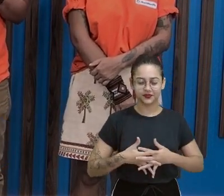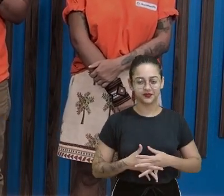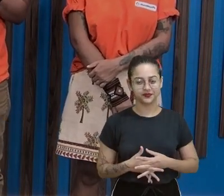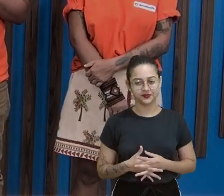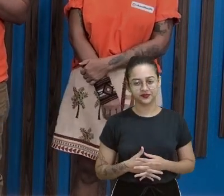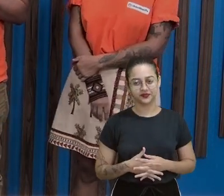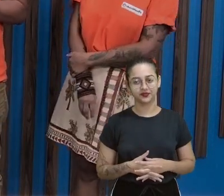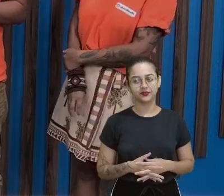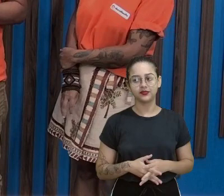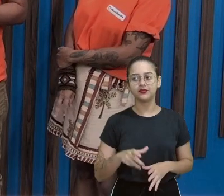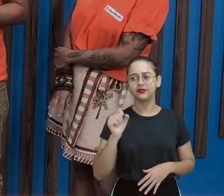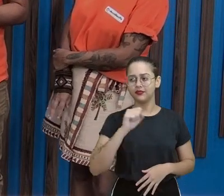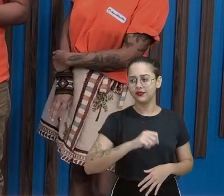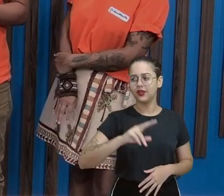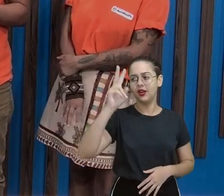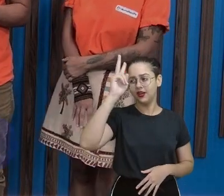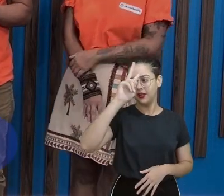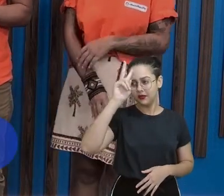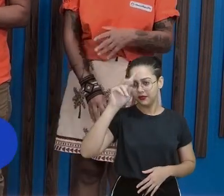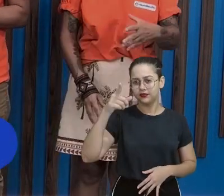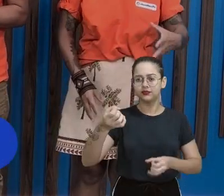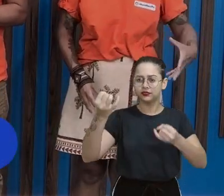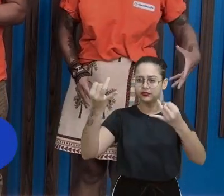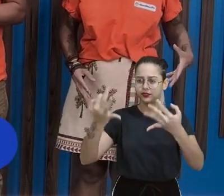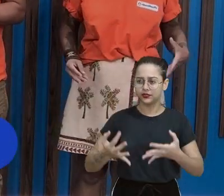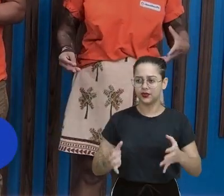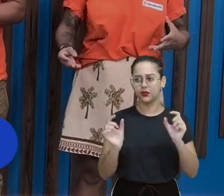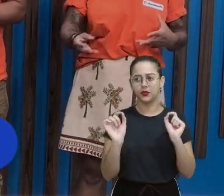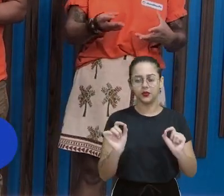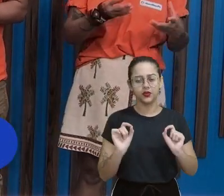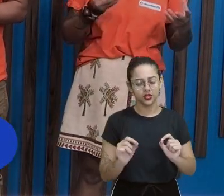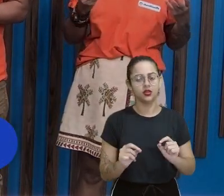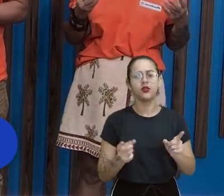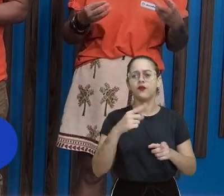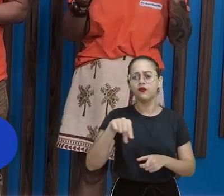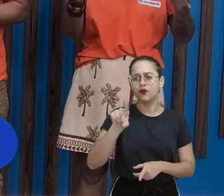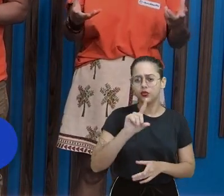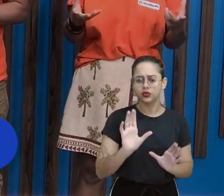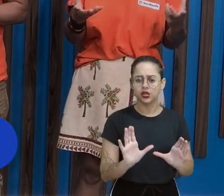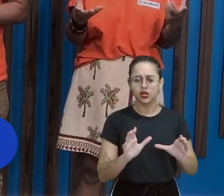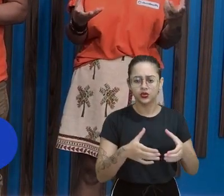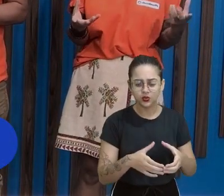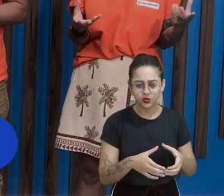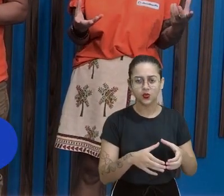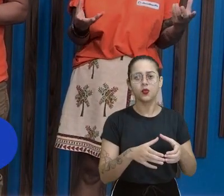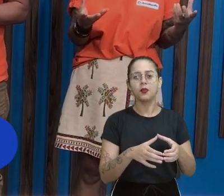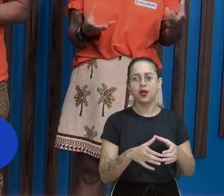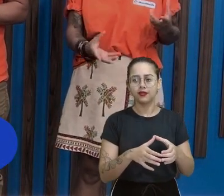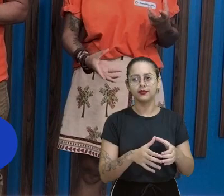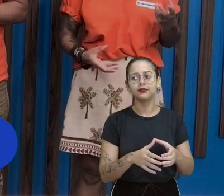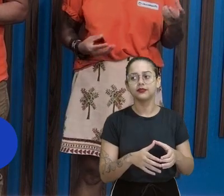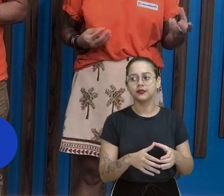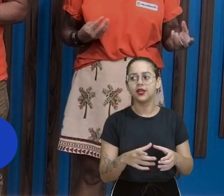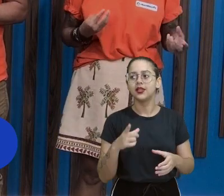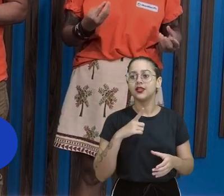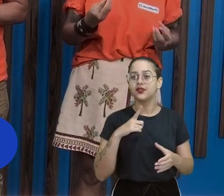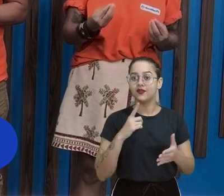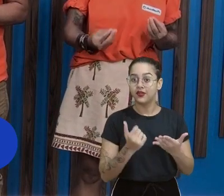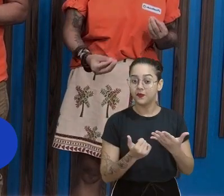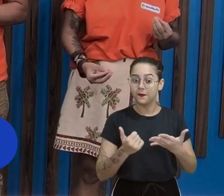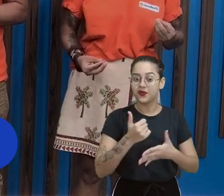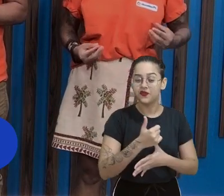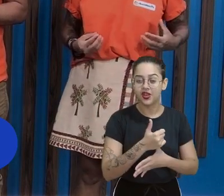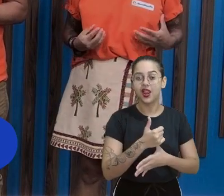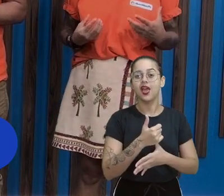gente. Lembrando isso que você trouxe, né? De que vocês são as turmas pioneiras mesmo, minha gente. Tiveram esse